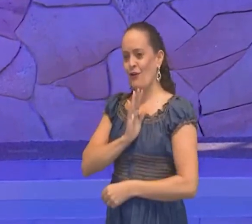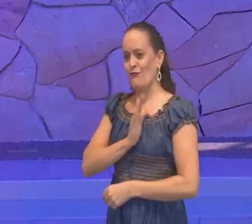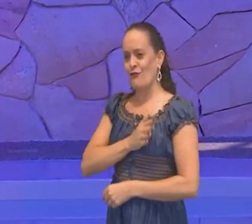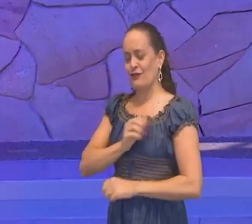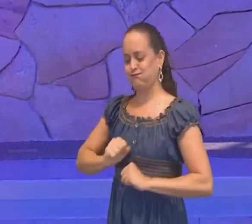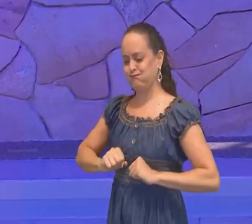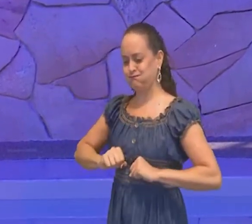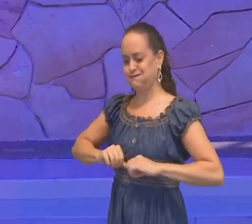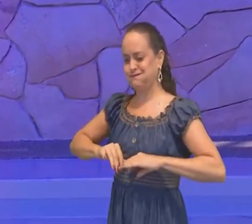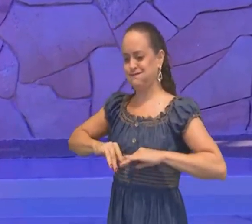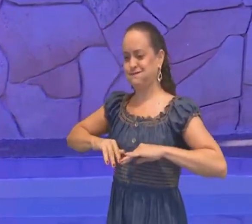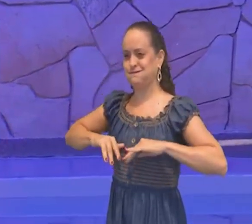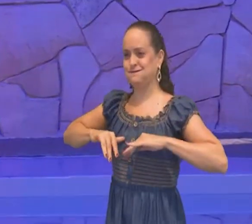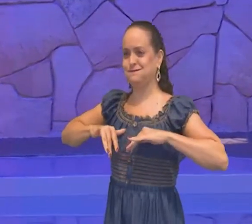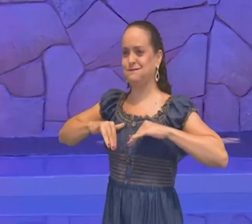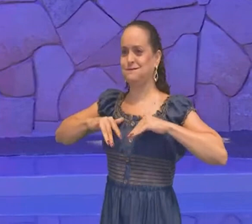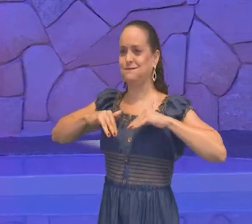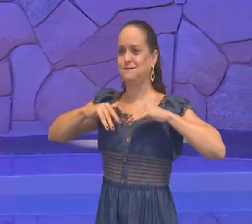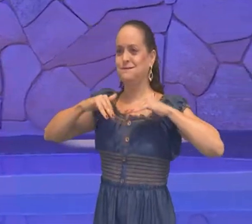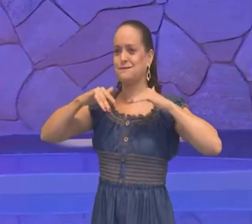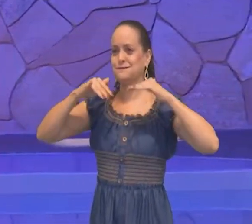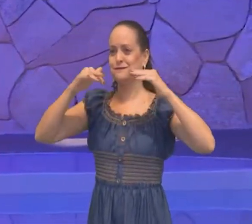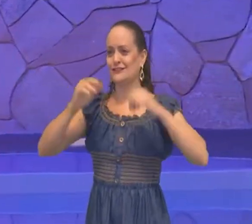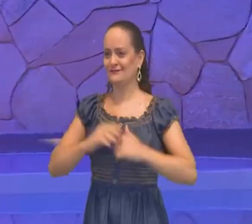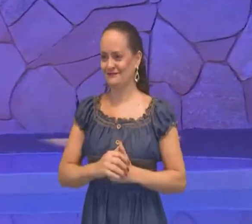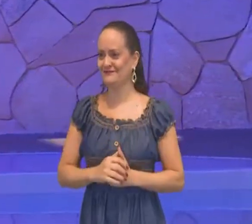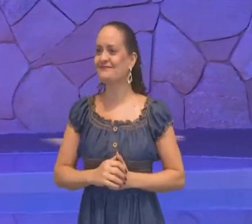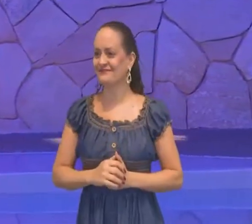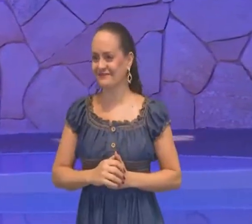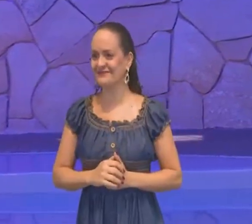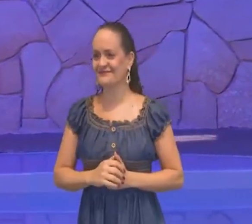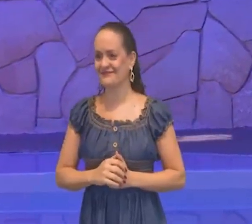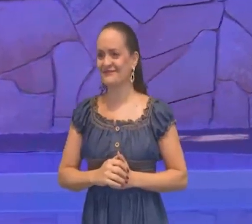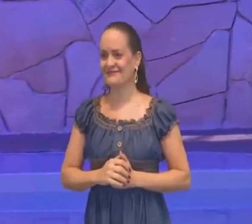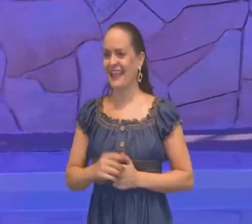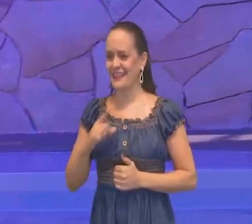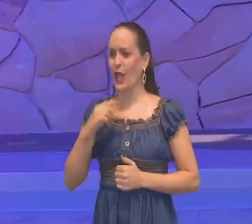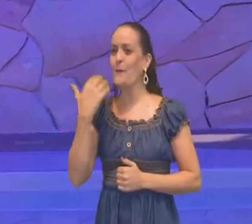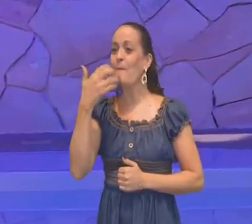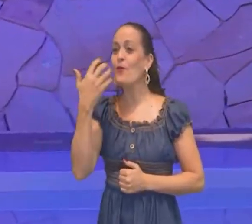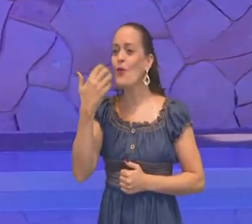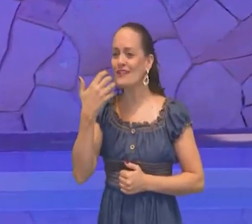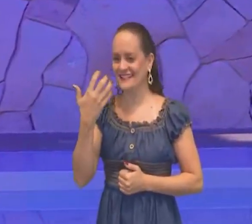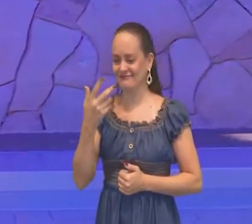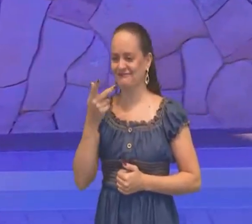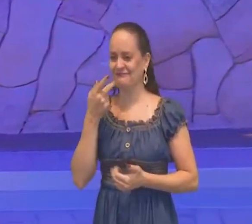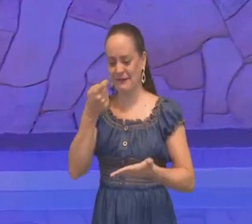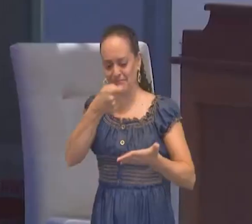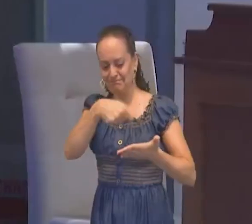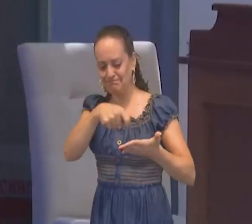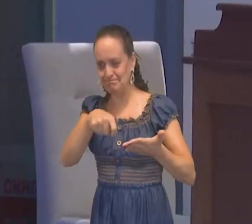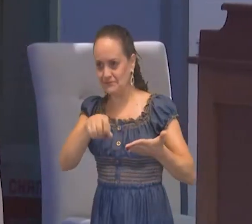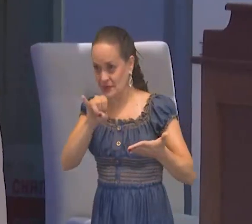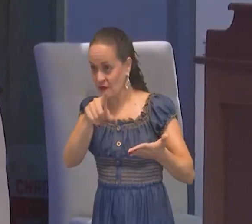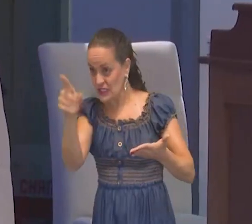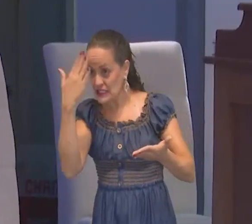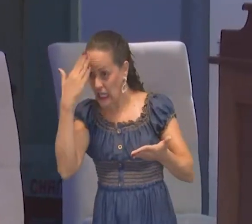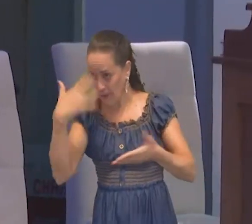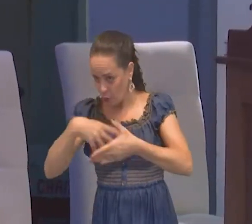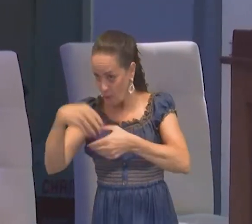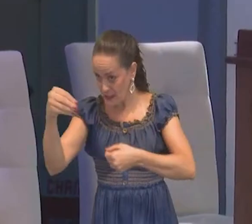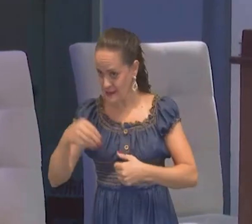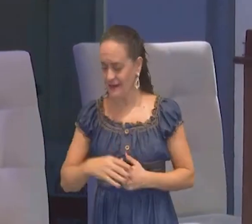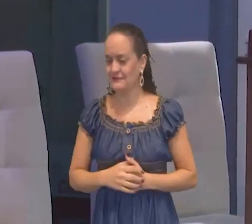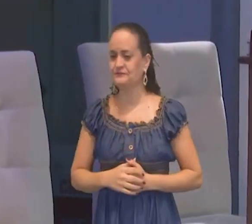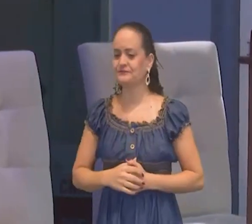e que o poeta escreveu uma linda música do cantor cristão que nós conhecemos, e quem souber pode cantar comigo, que diz